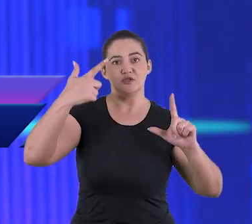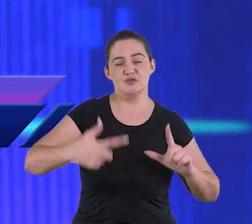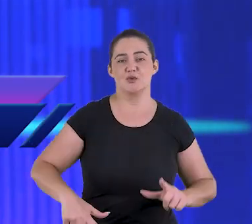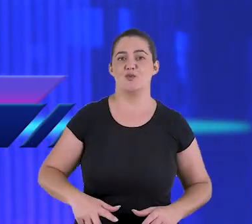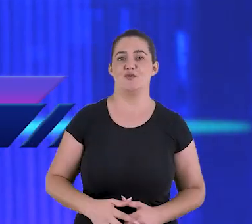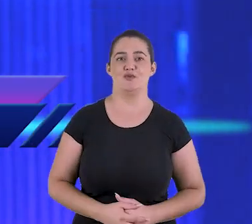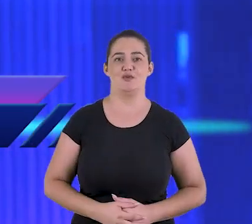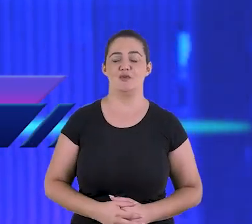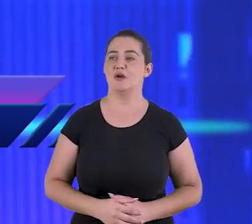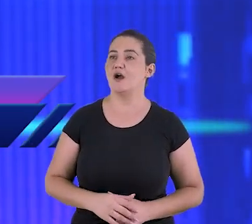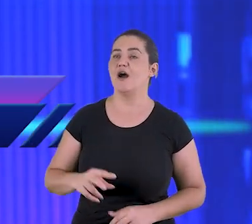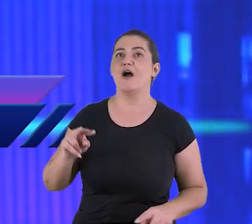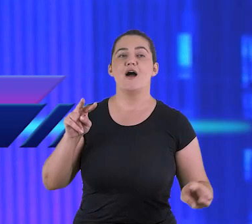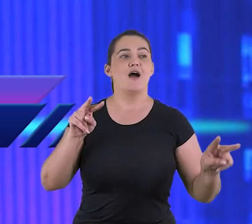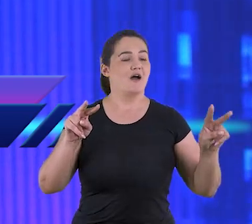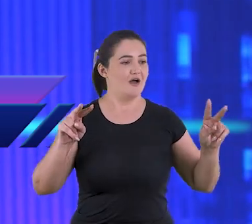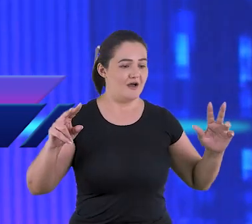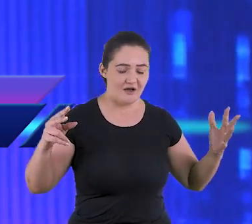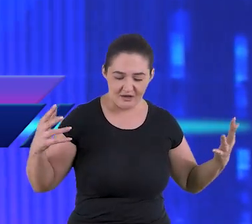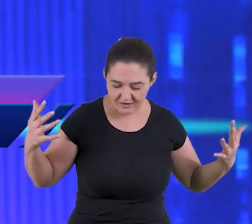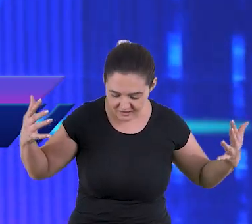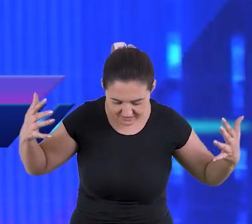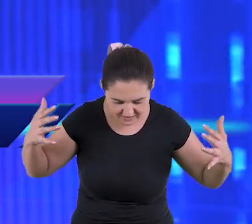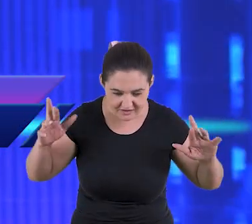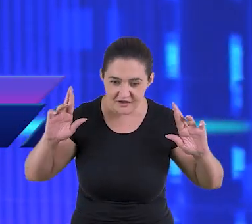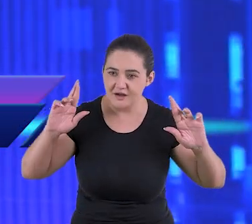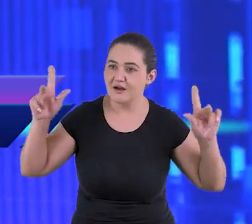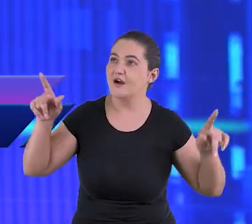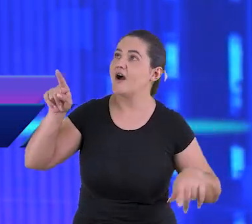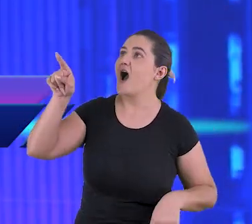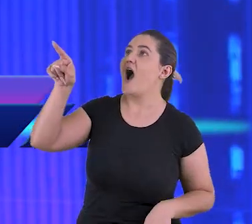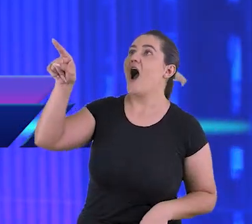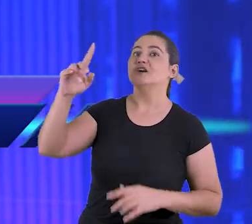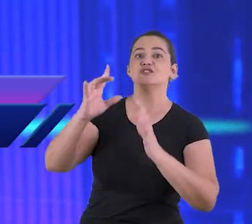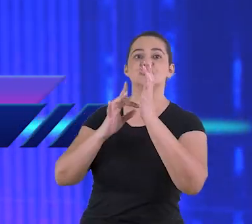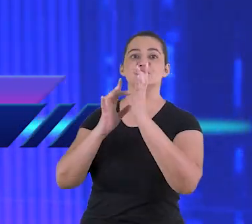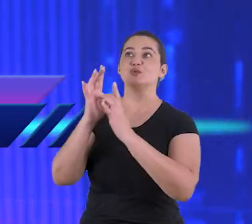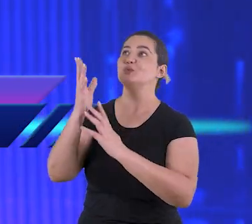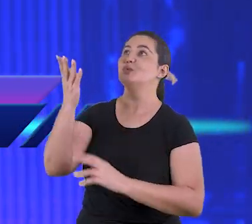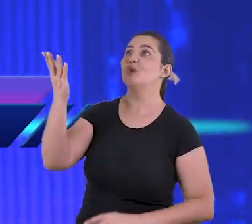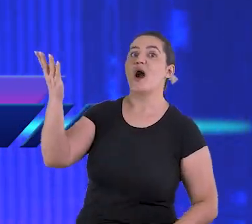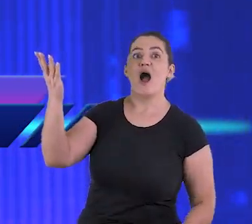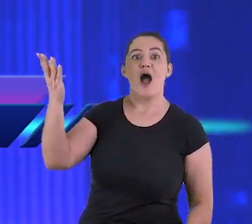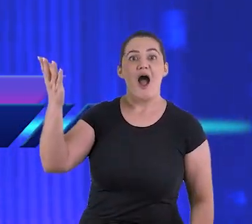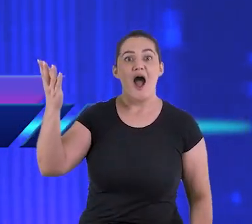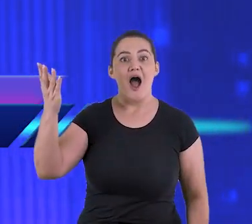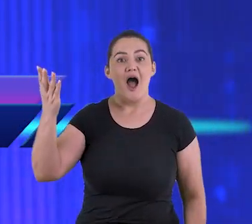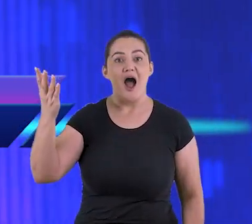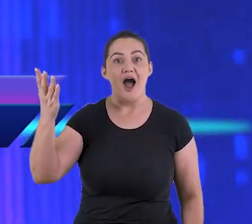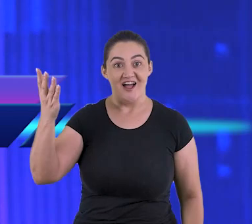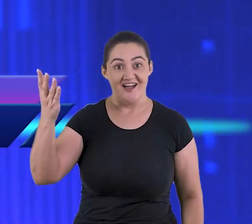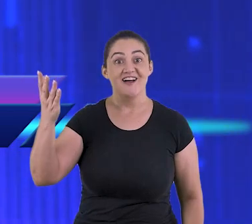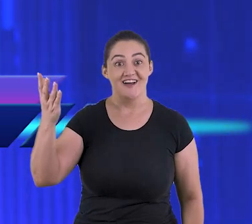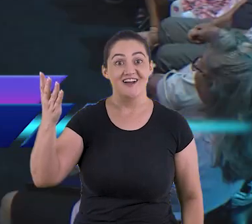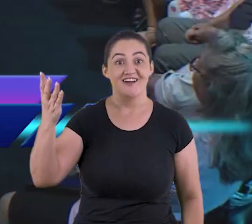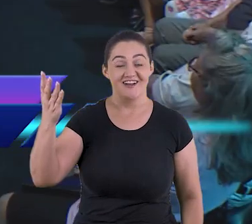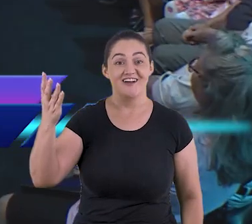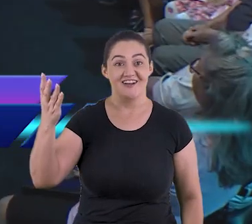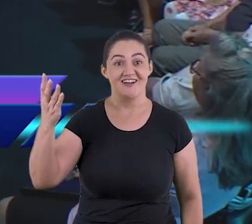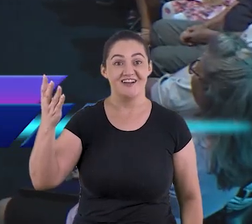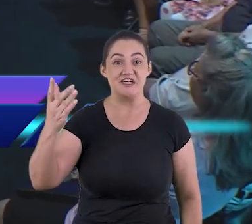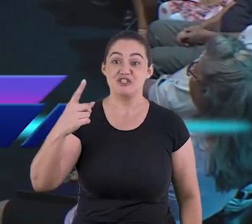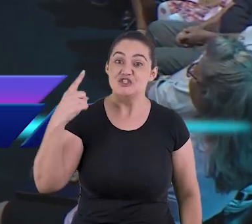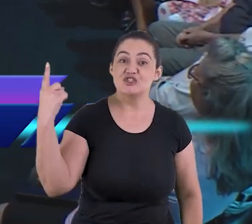poderão contemplar Jesus Cristo voltando nas nuvens dos céus. E para que isso seja uma